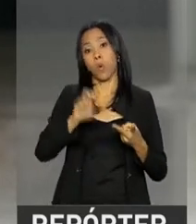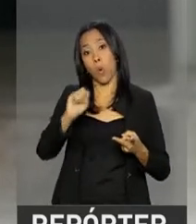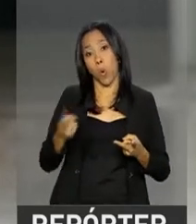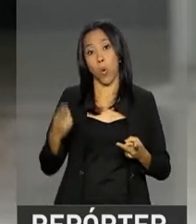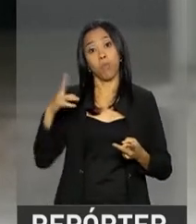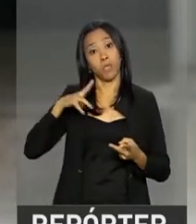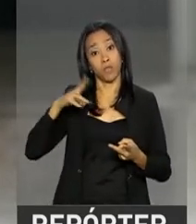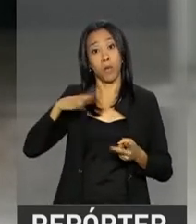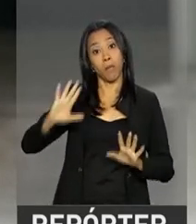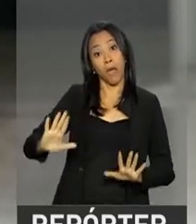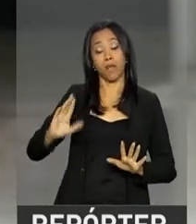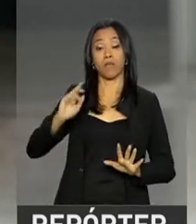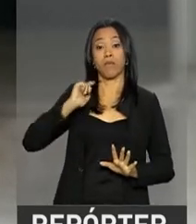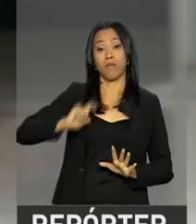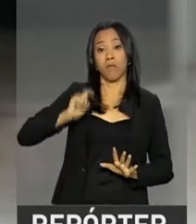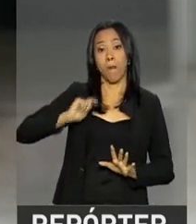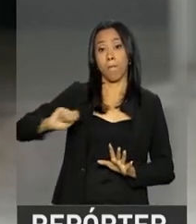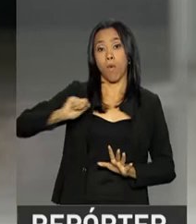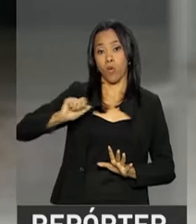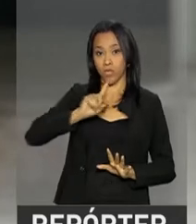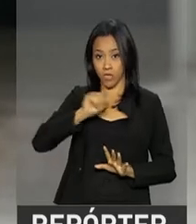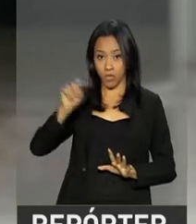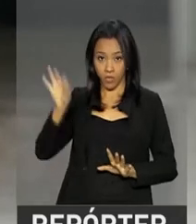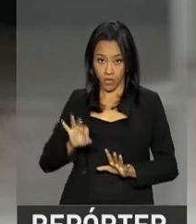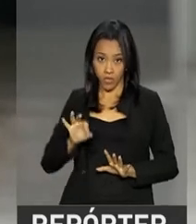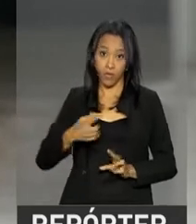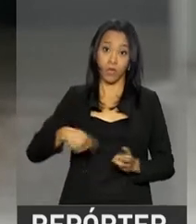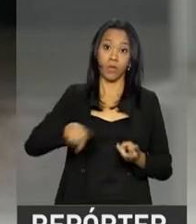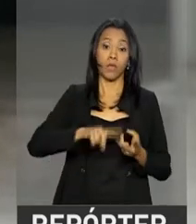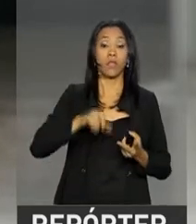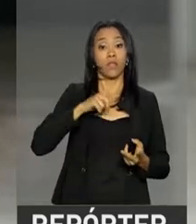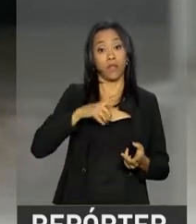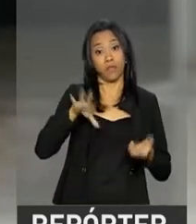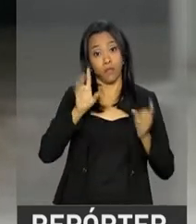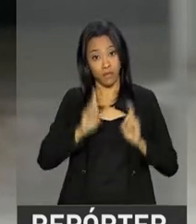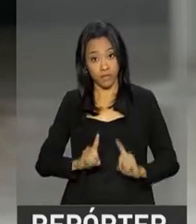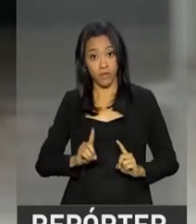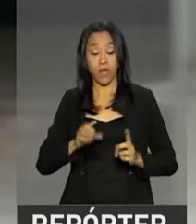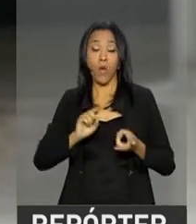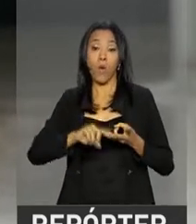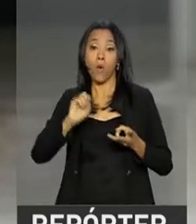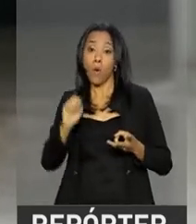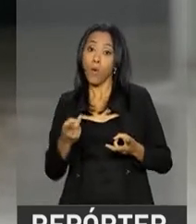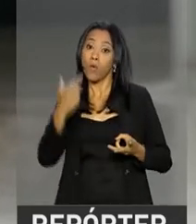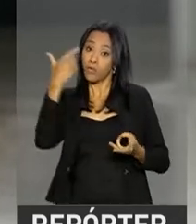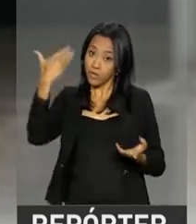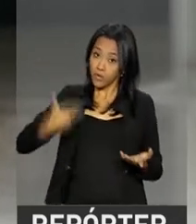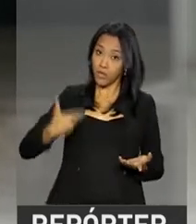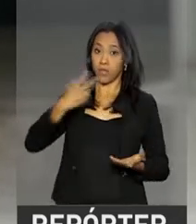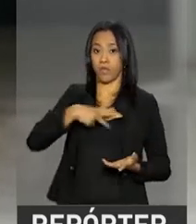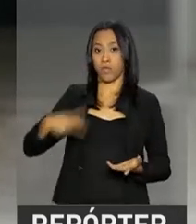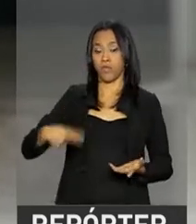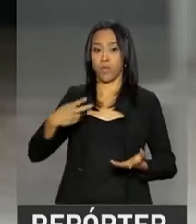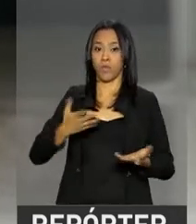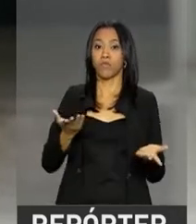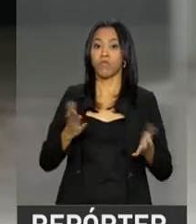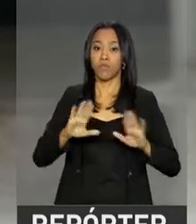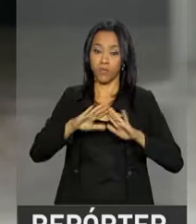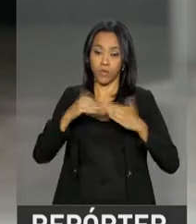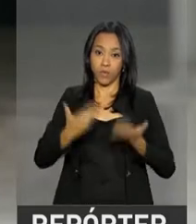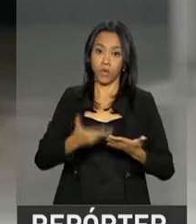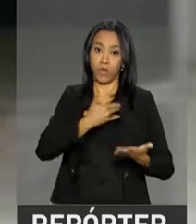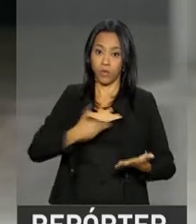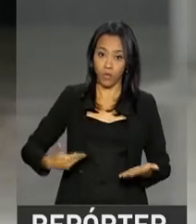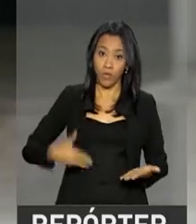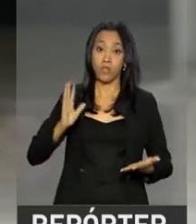como bolsista integral ter alguma deficiência ou ser professor da rede pública as inscrições para o prouni